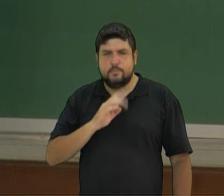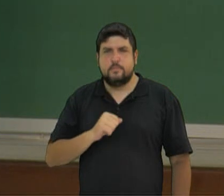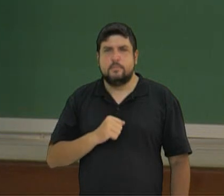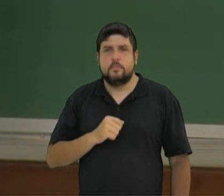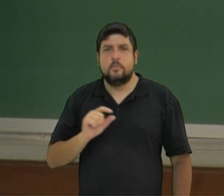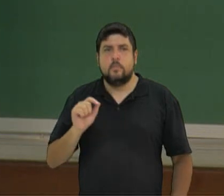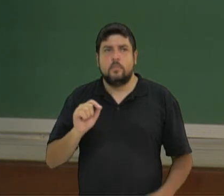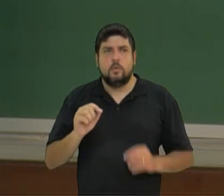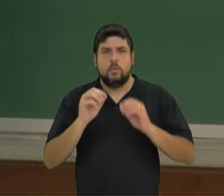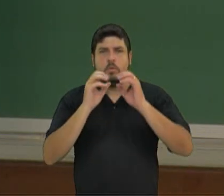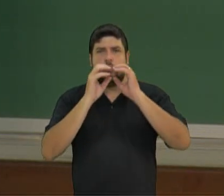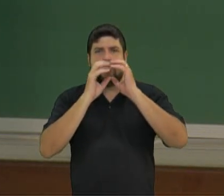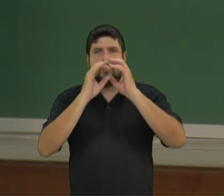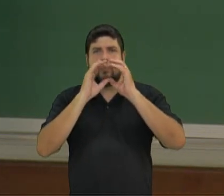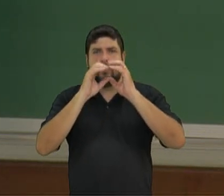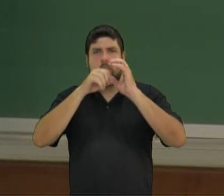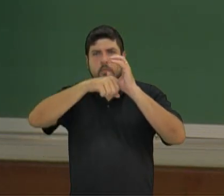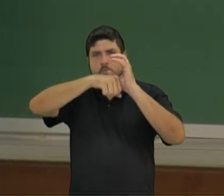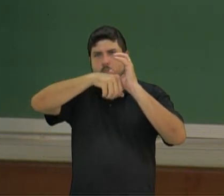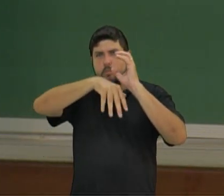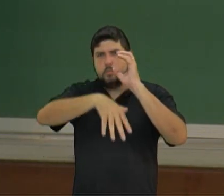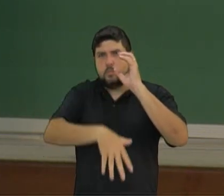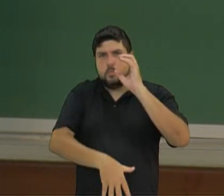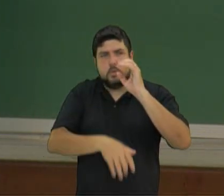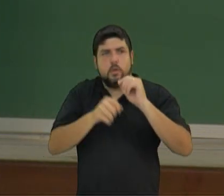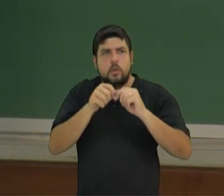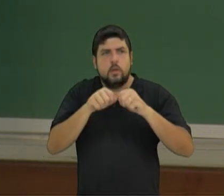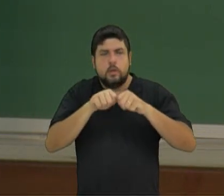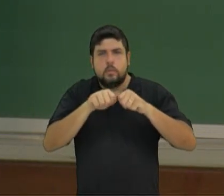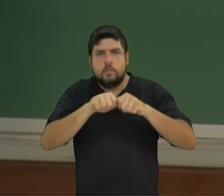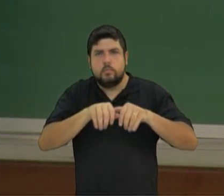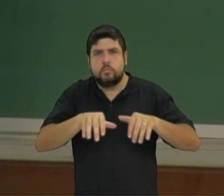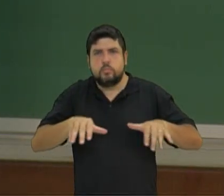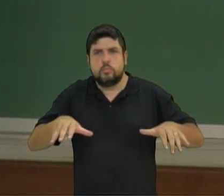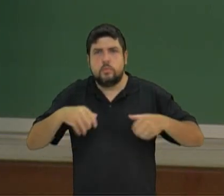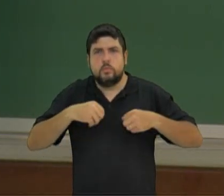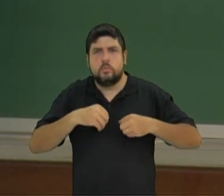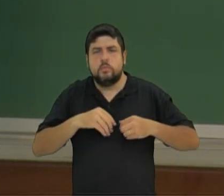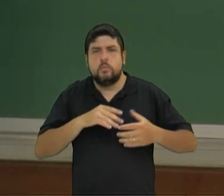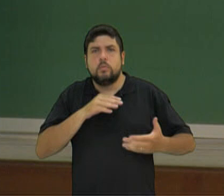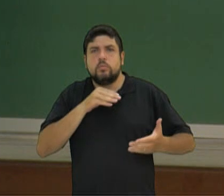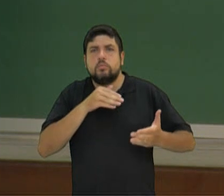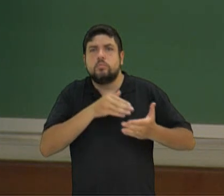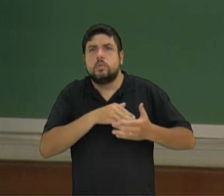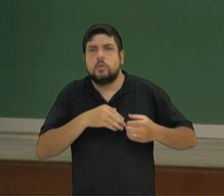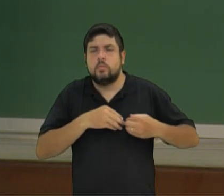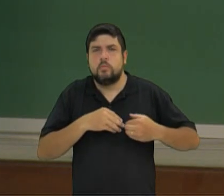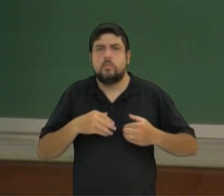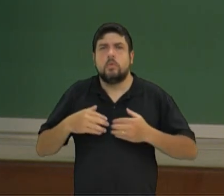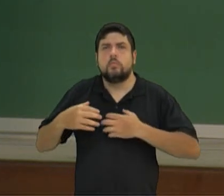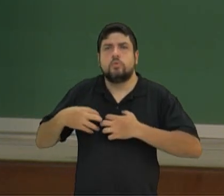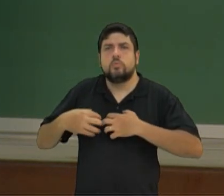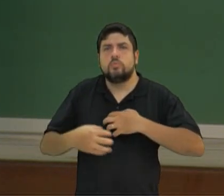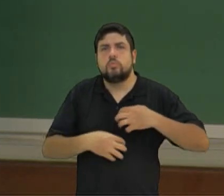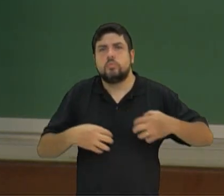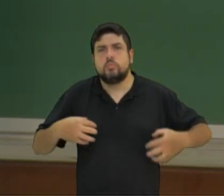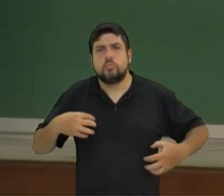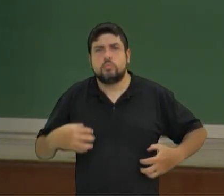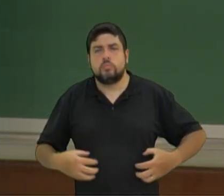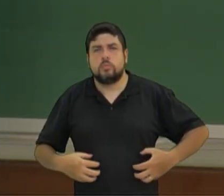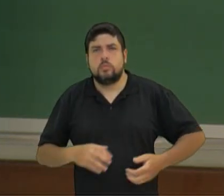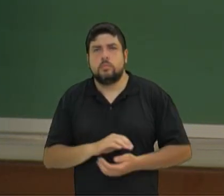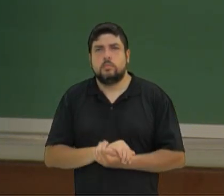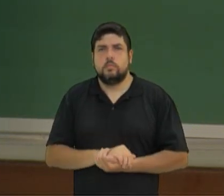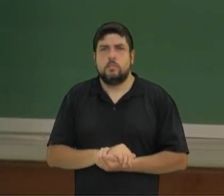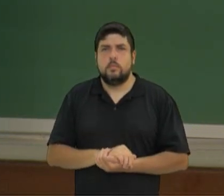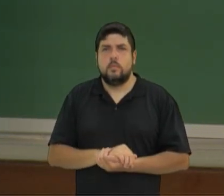nervoso central e o nosso sistema nervoso periférico agindo em algumas regiões do nosso corpo. Lembra quando nós